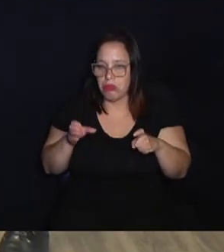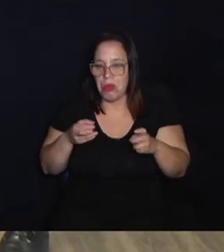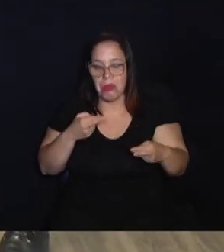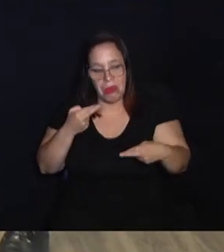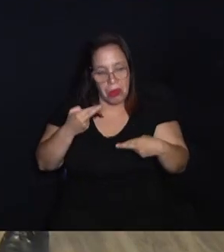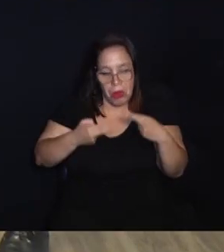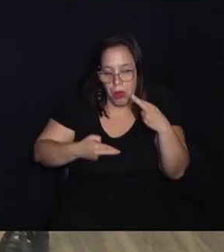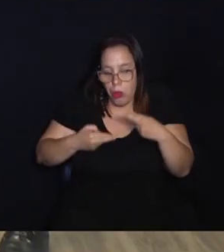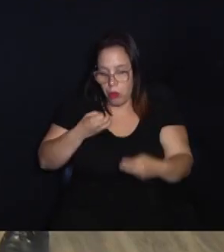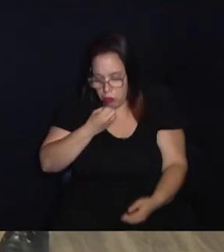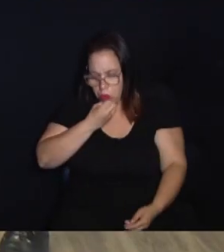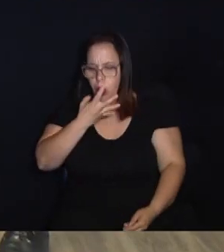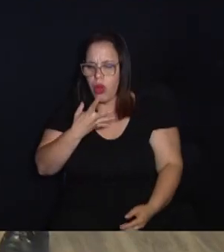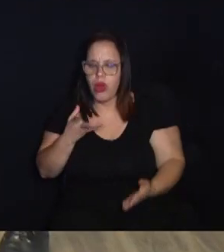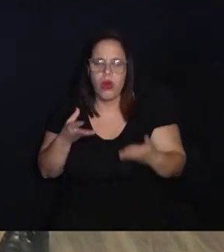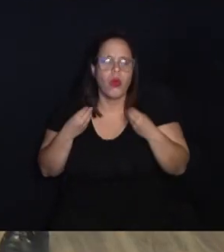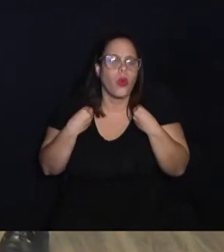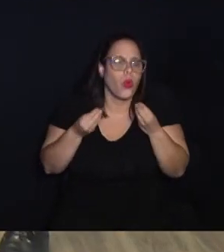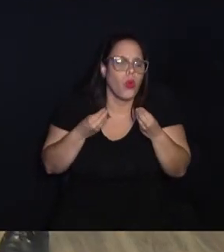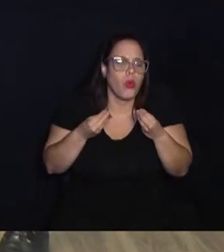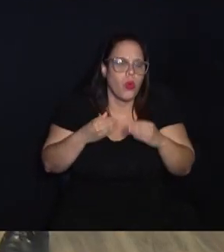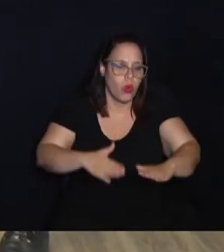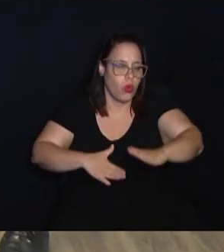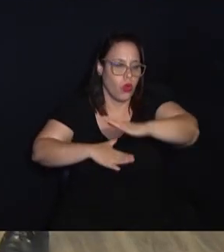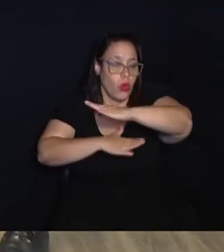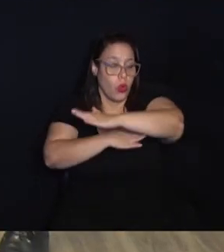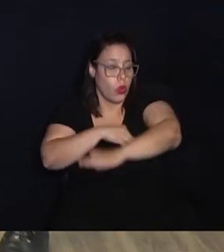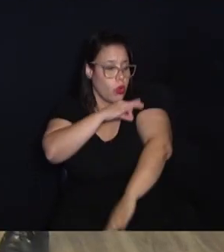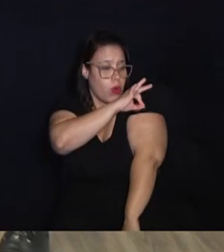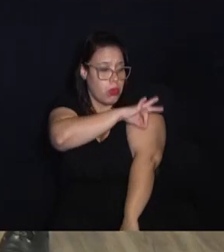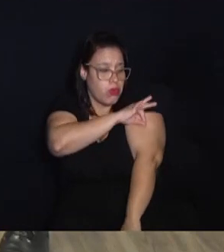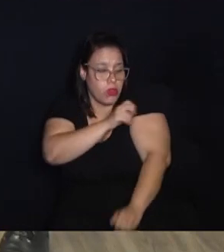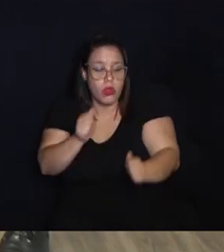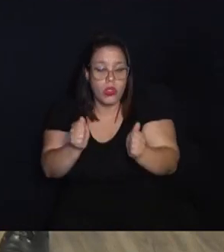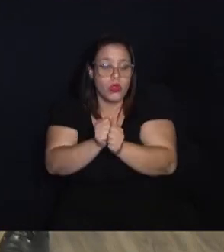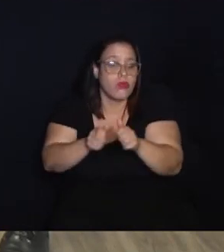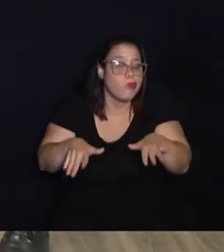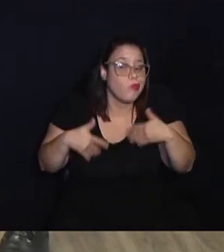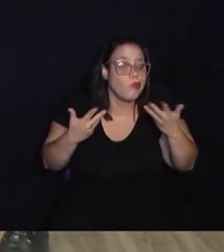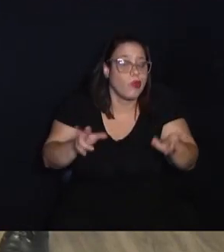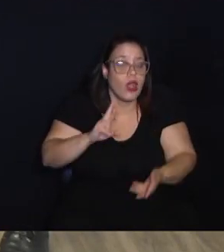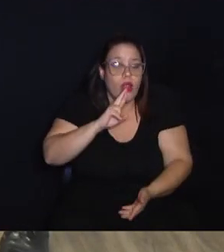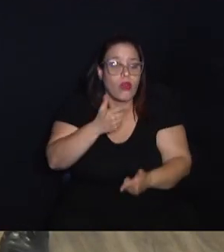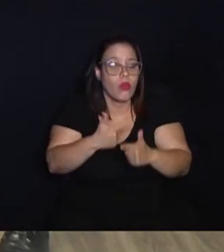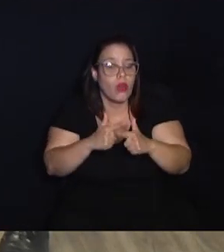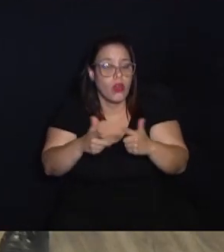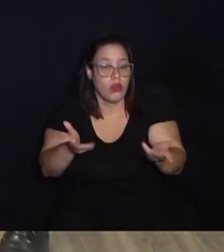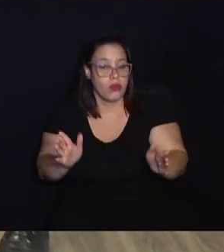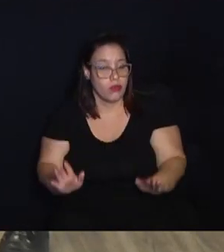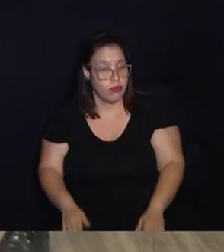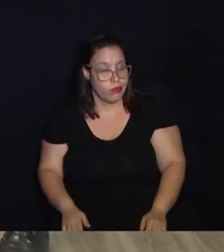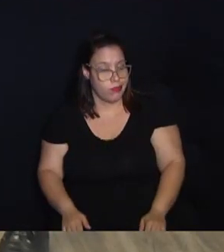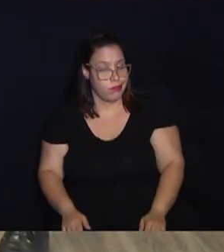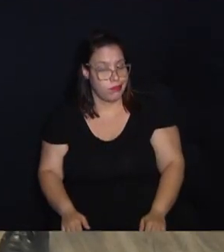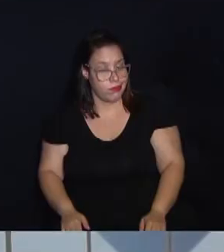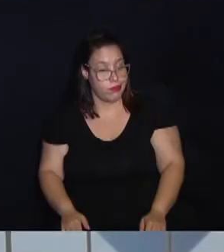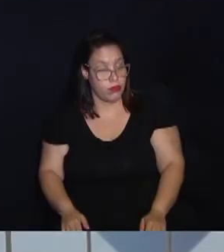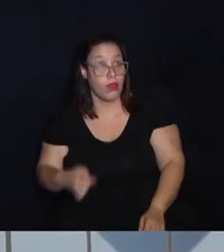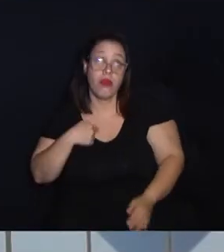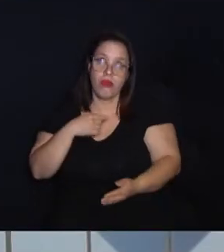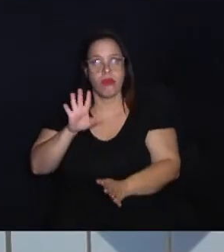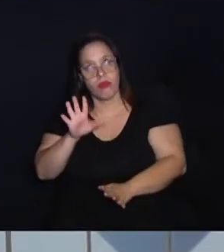relação, diálogo. Como é que é a relação da Câmara com a prefeitura para poder resolver os problemas da cidade? Eu, pelo